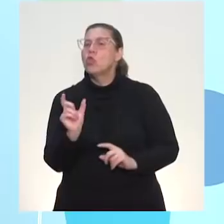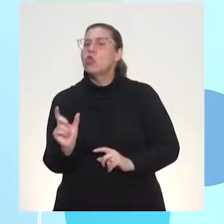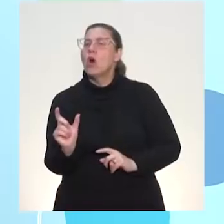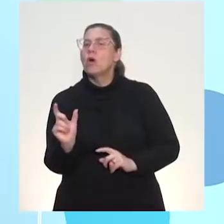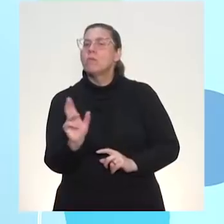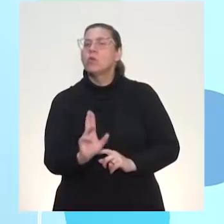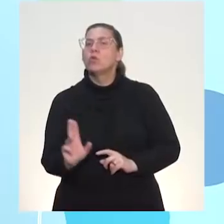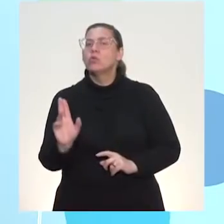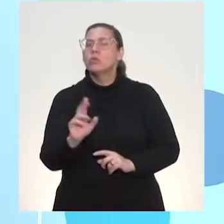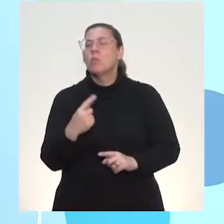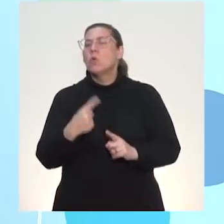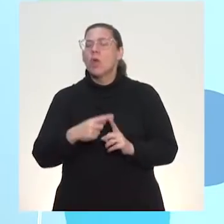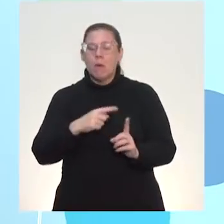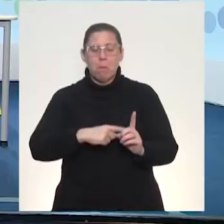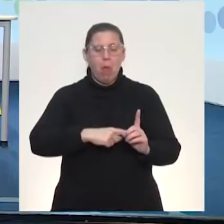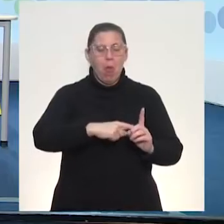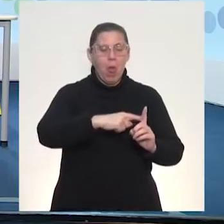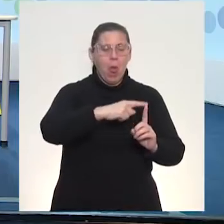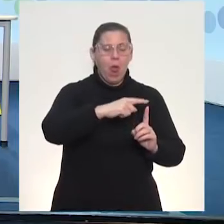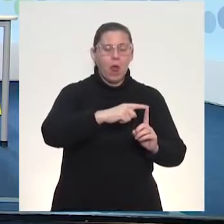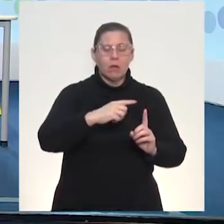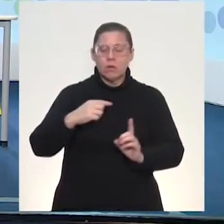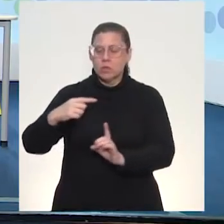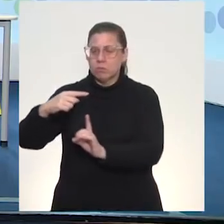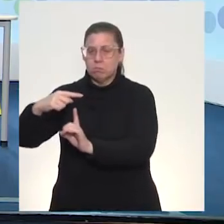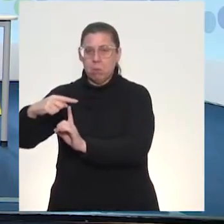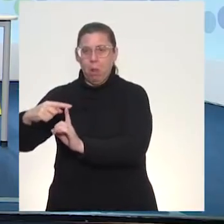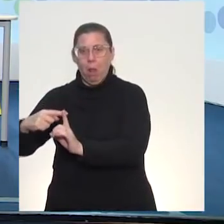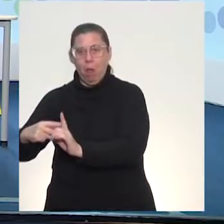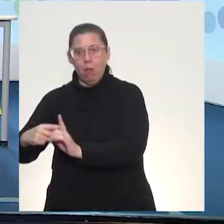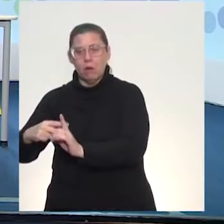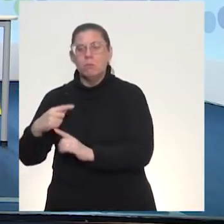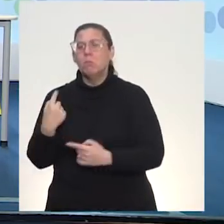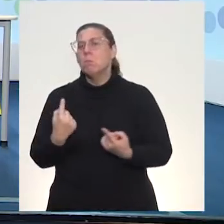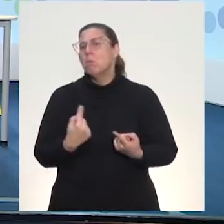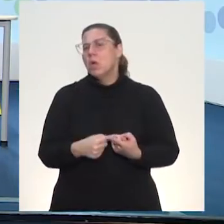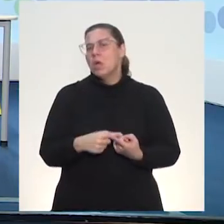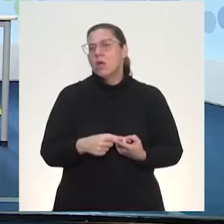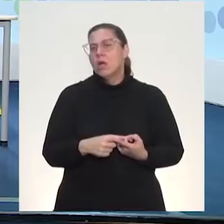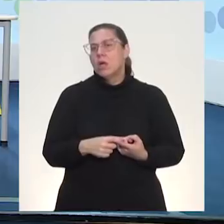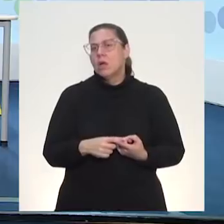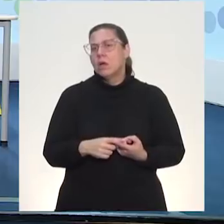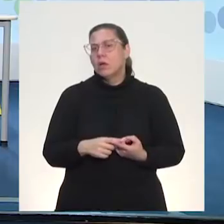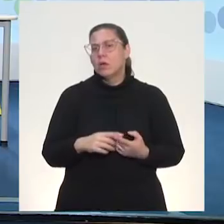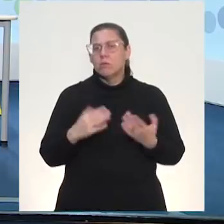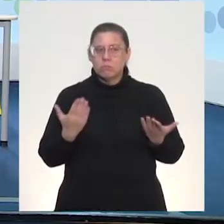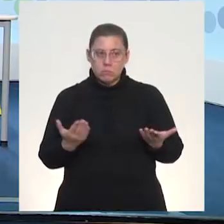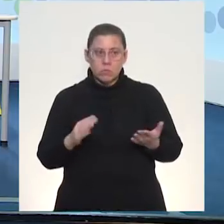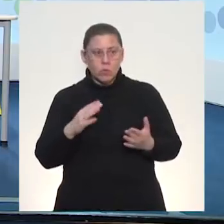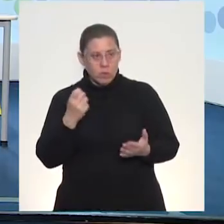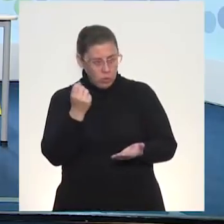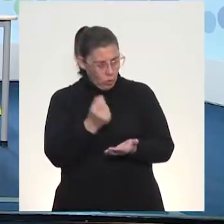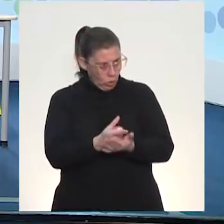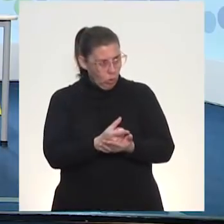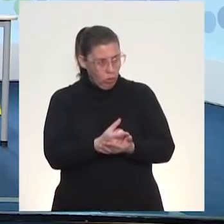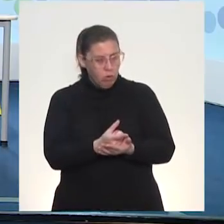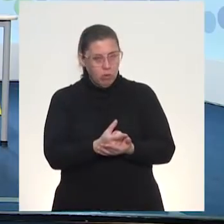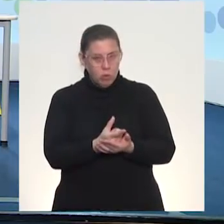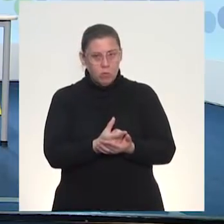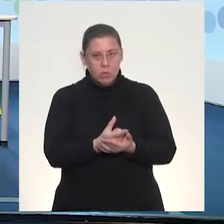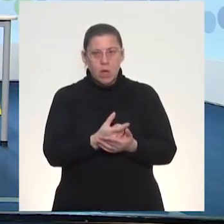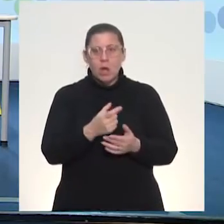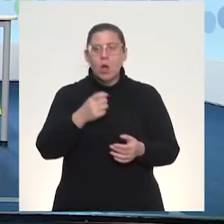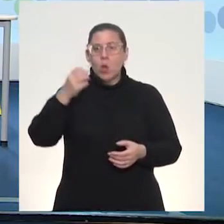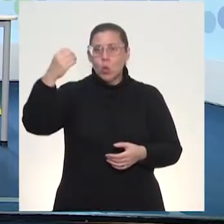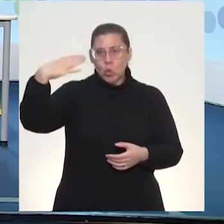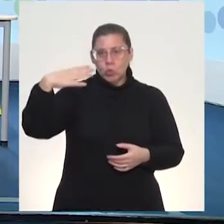que uma aqueceu mais e a outra menos, né? Porque quando você compra uma lâmpada, né, Jorge, o objetivo é que ela Luz. produz luz, né? Luminosidade. Energia